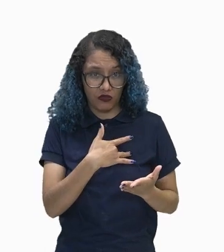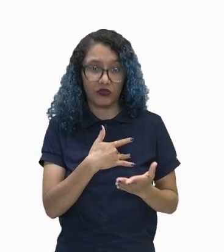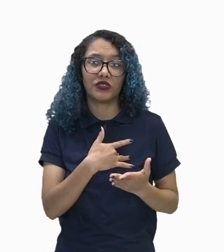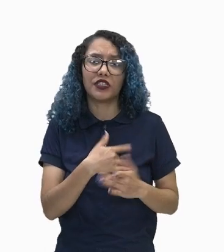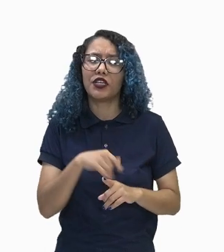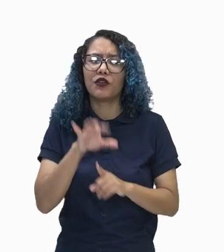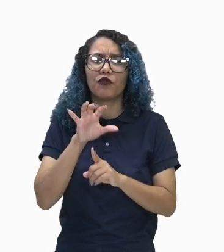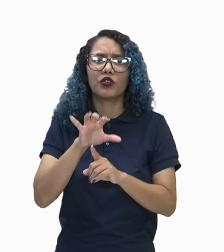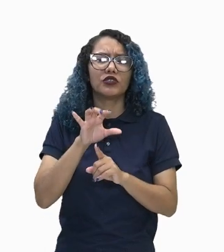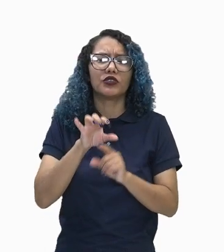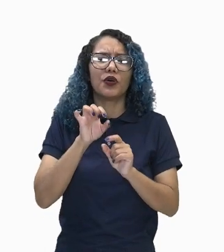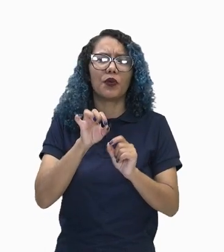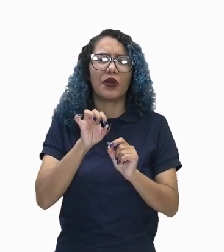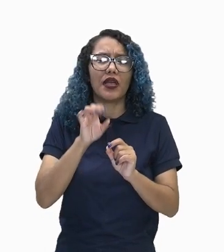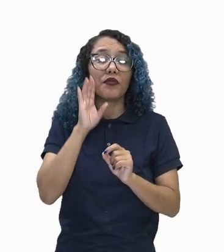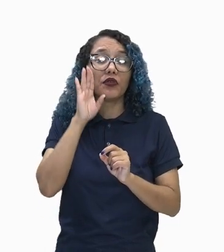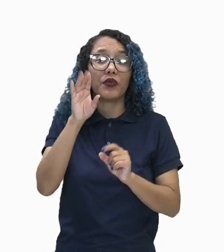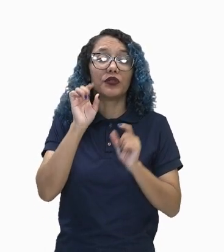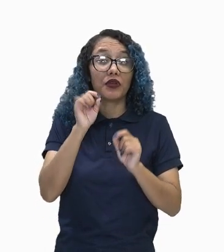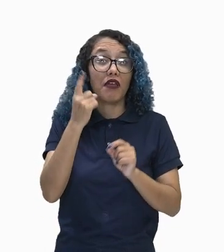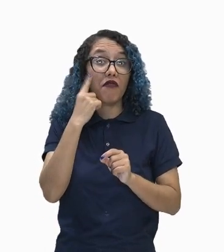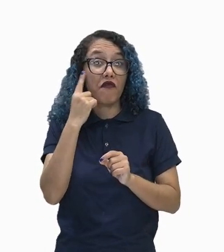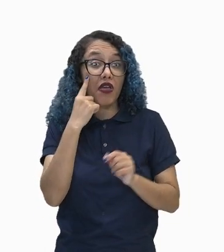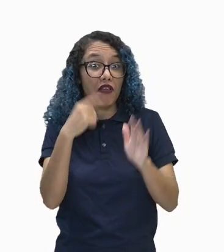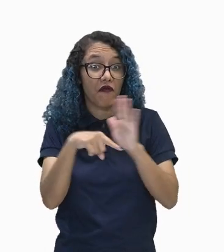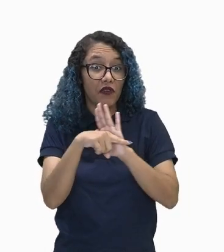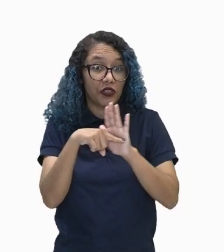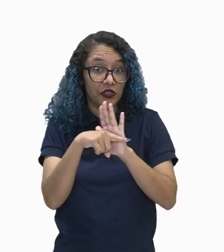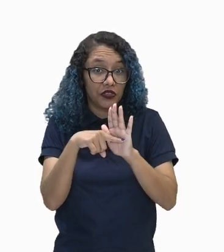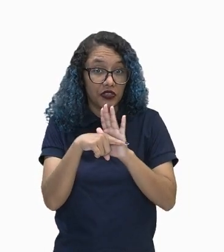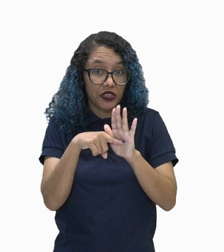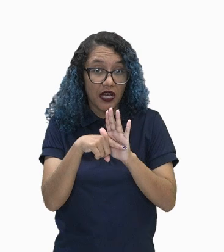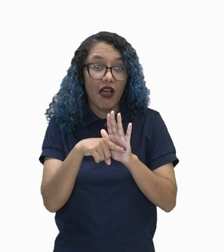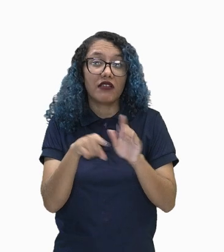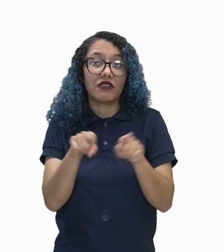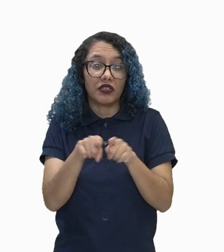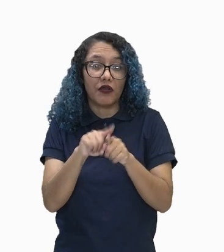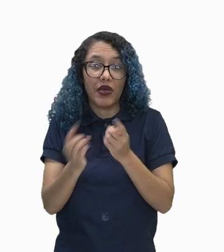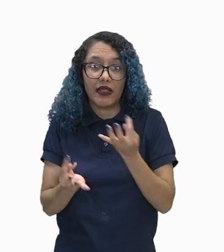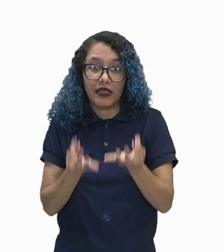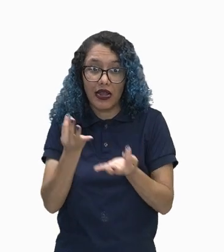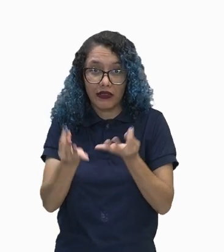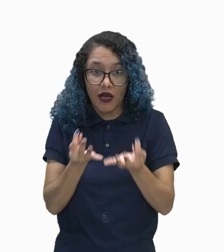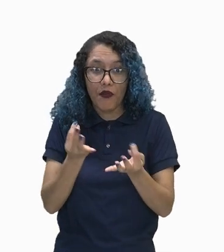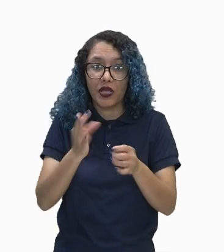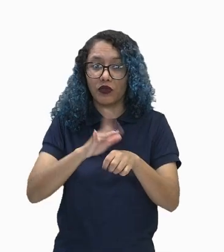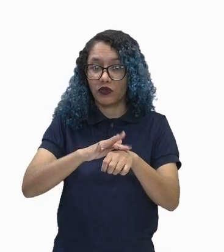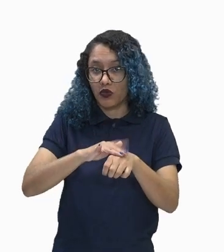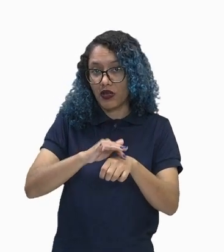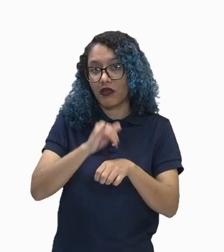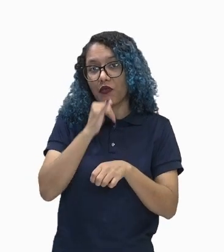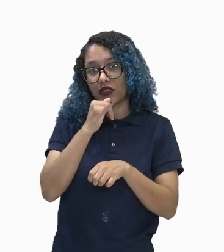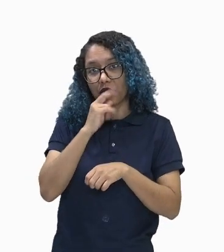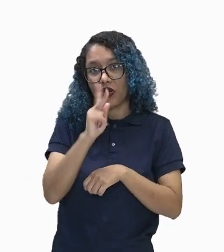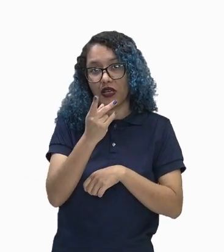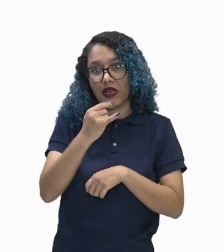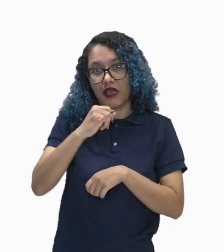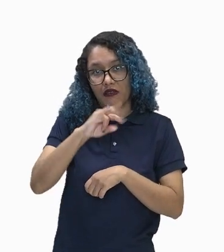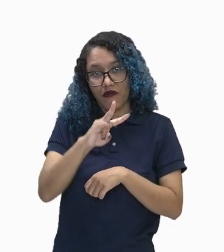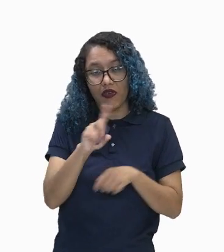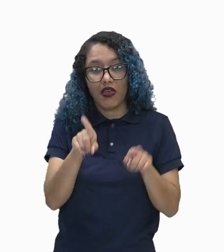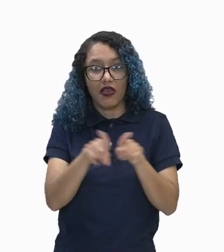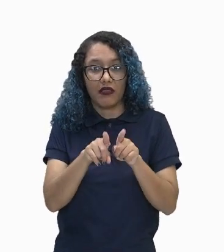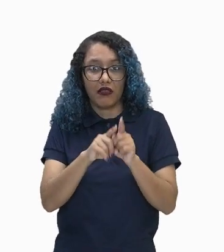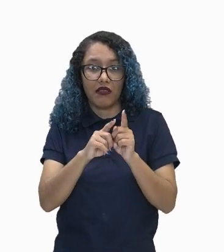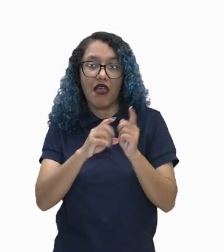impacta diretamente na detecção e tratamento de doenças como HIV, AIDS